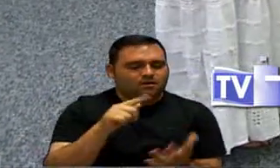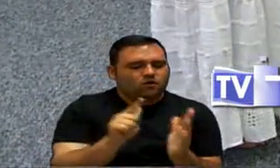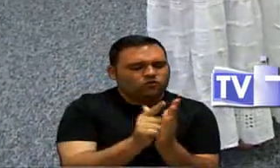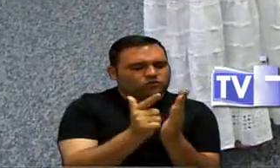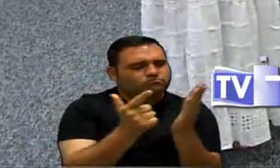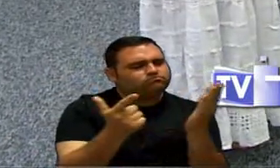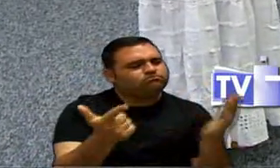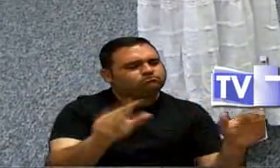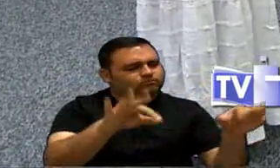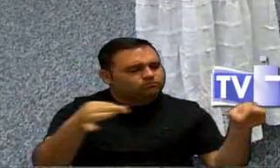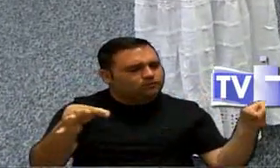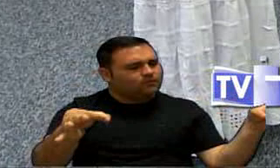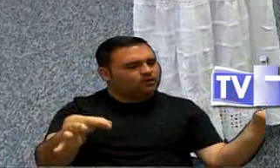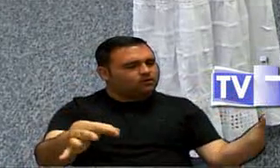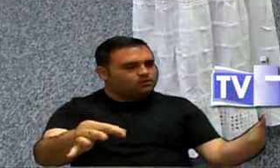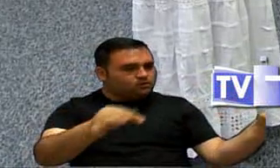jornal